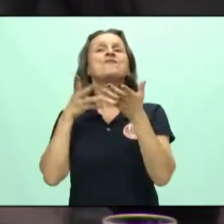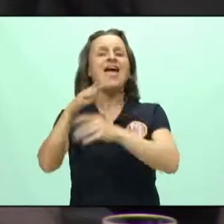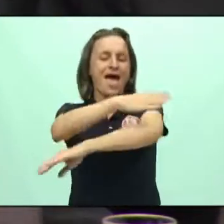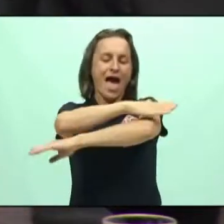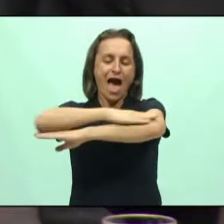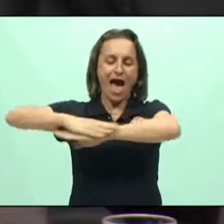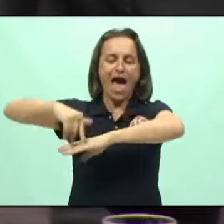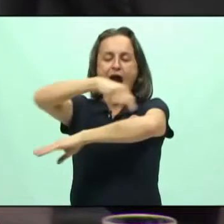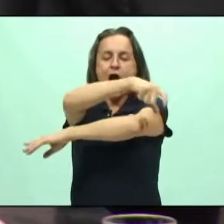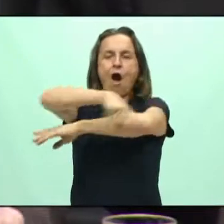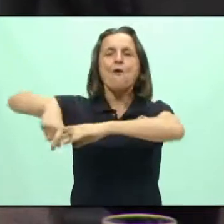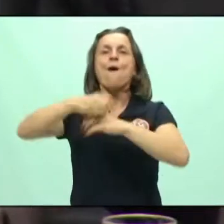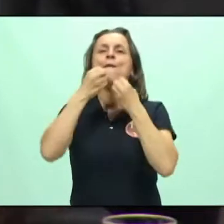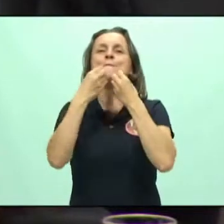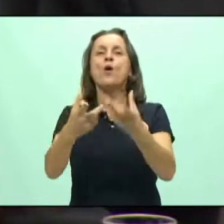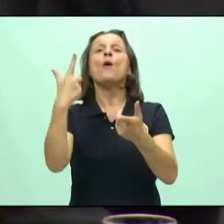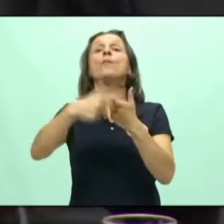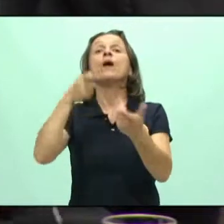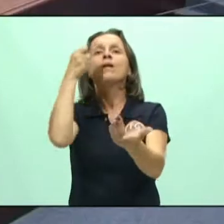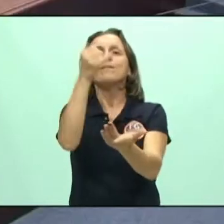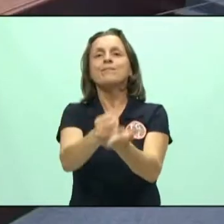impostos dele para isso